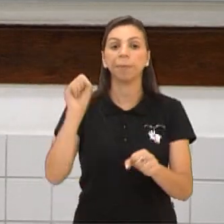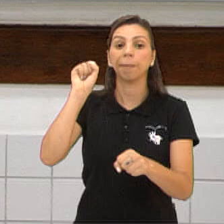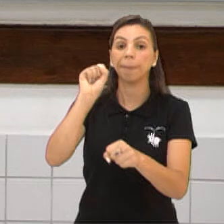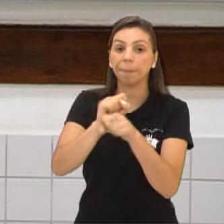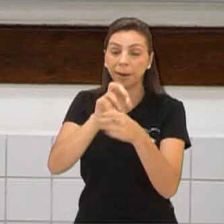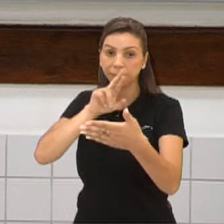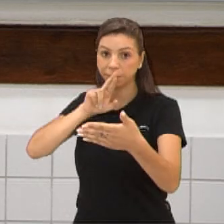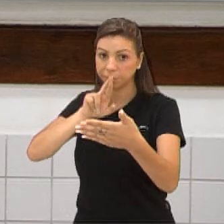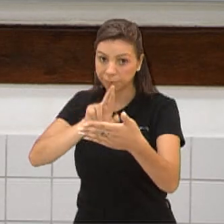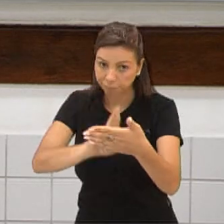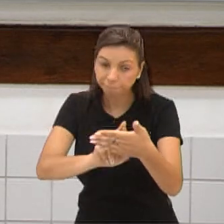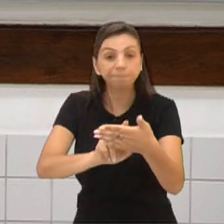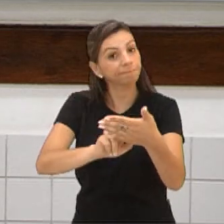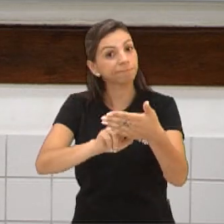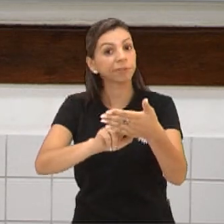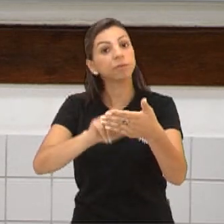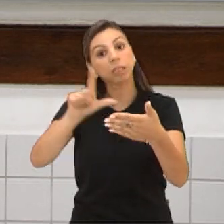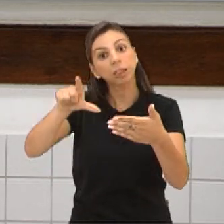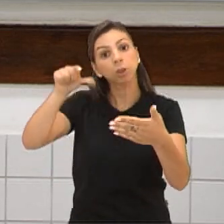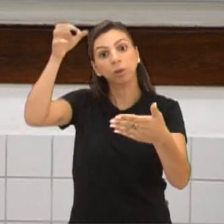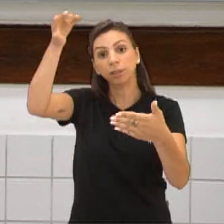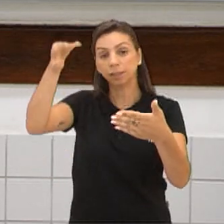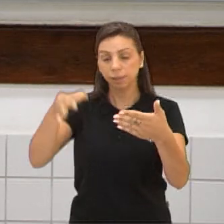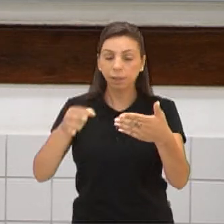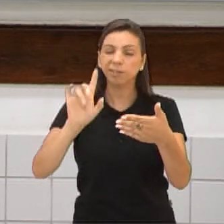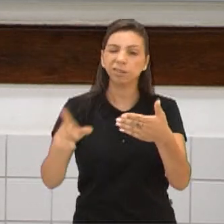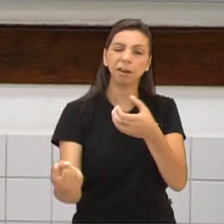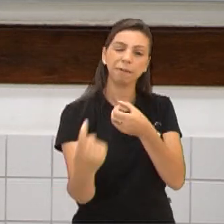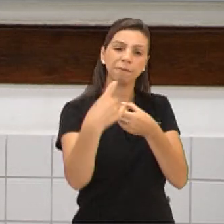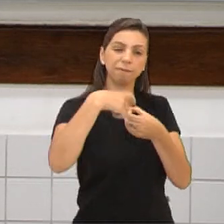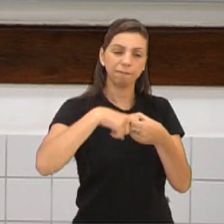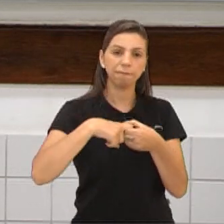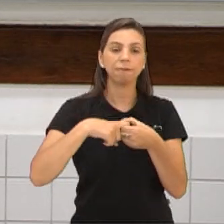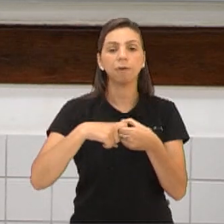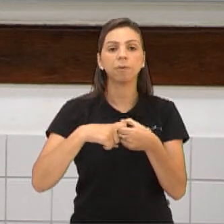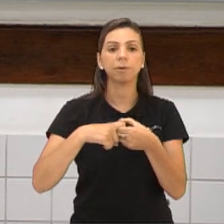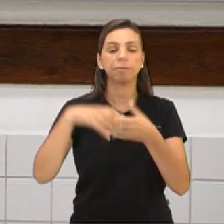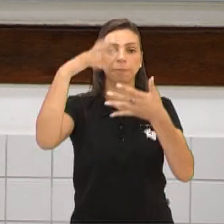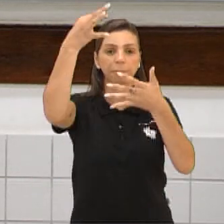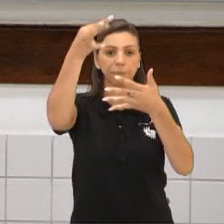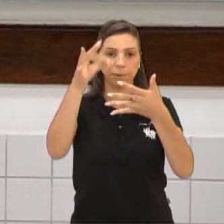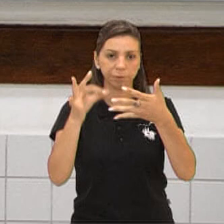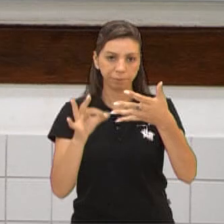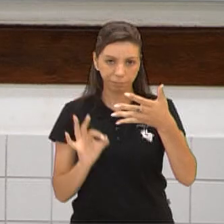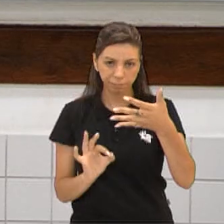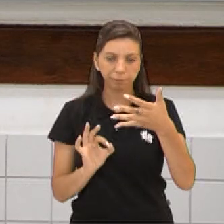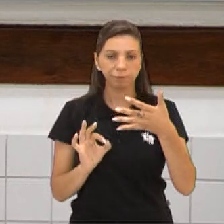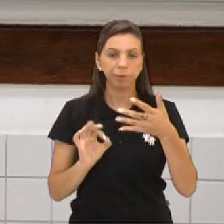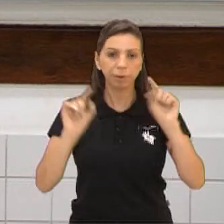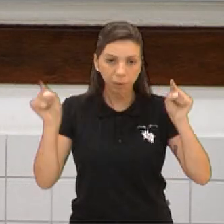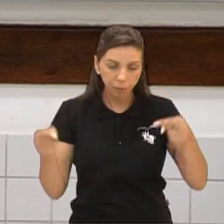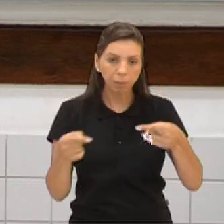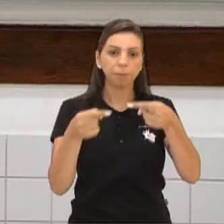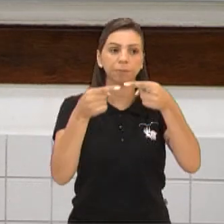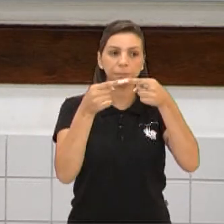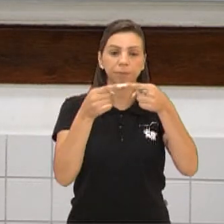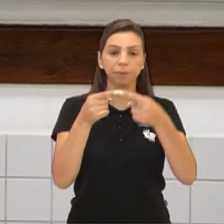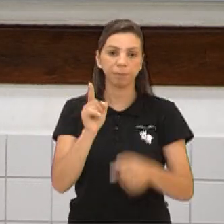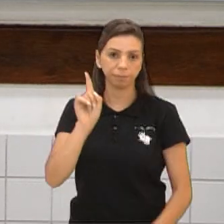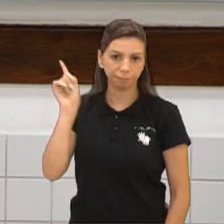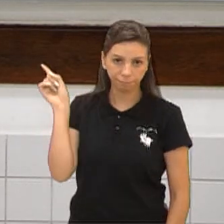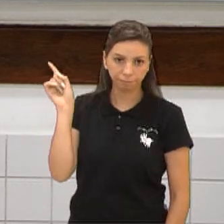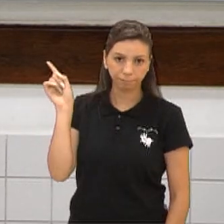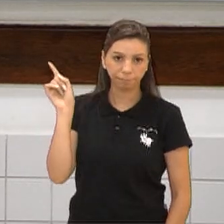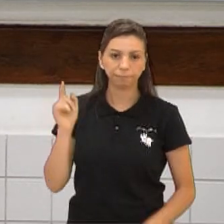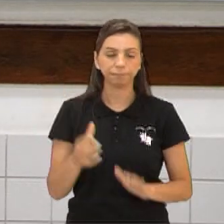marque a resposta que você achar correta e daqui a pouco eu indico a alternativa que corresponde à questão